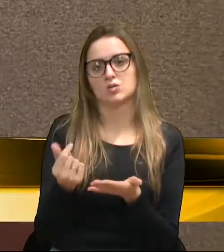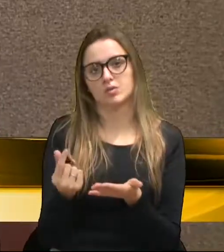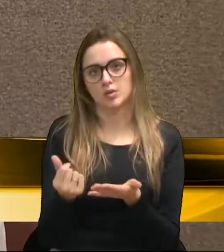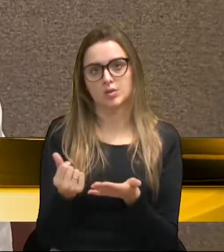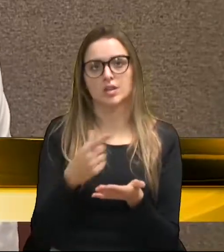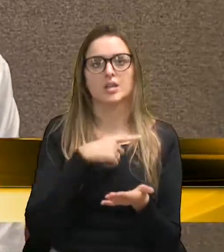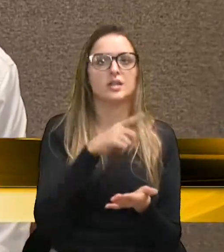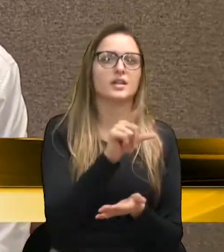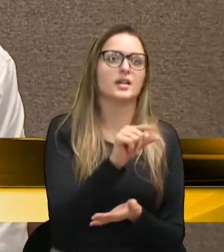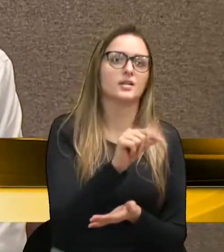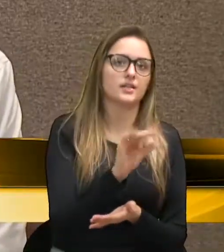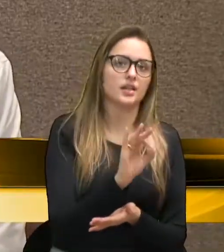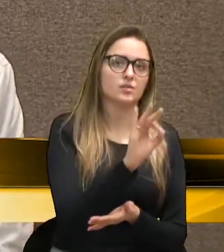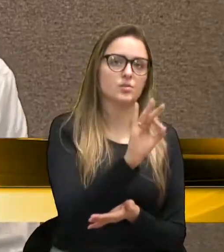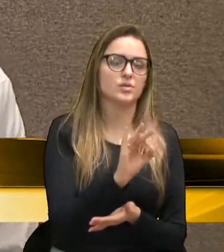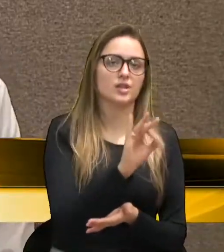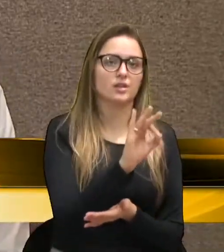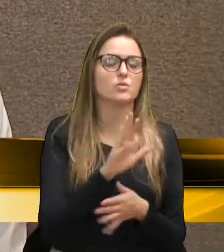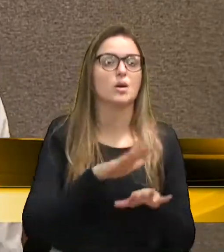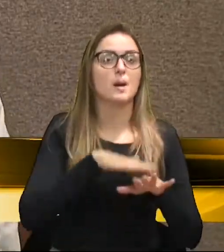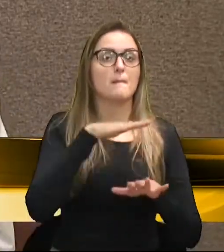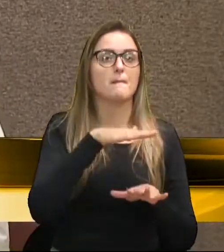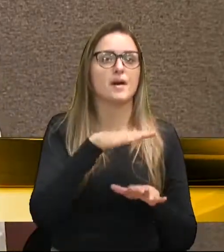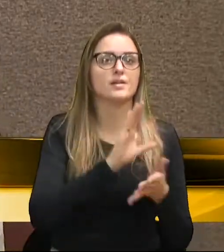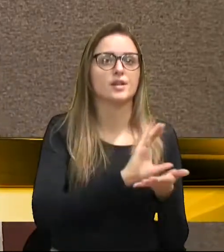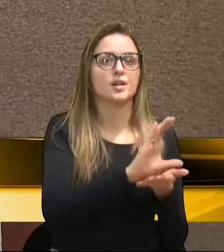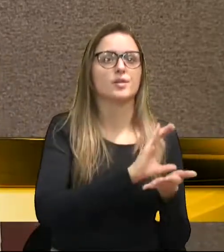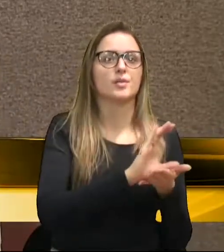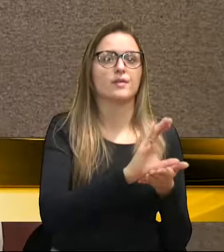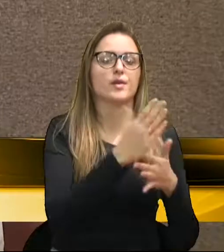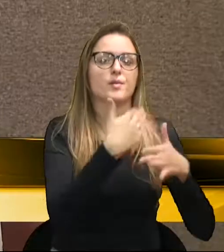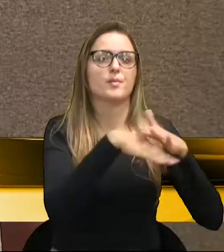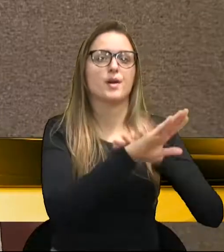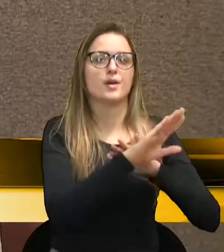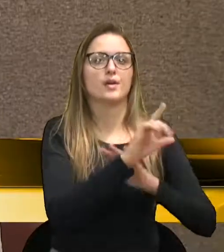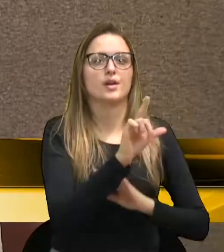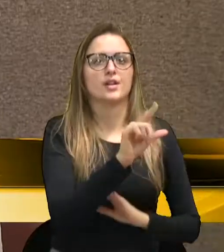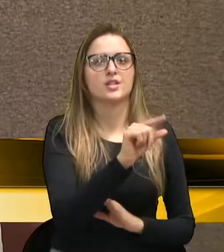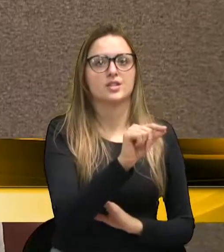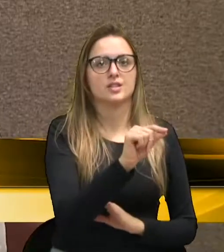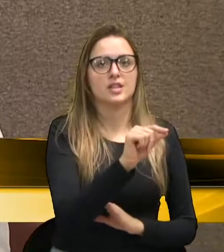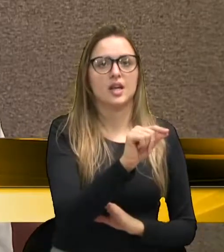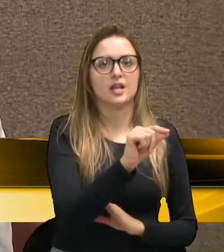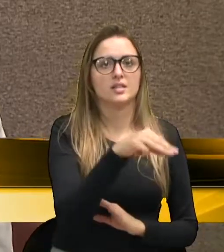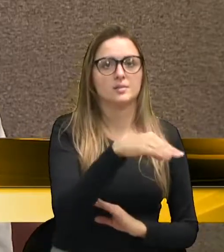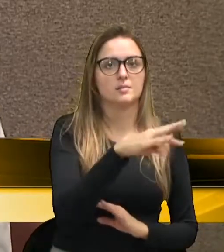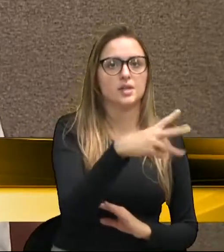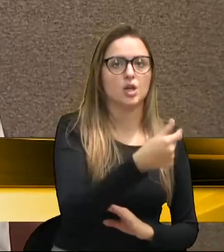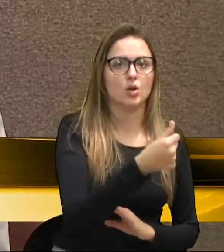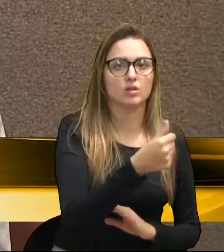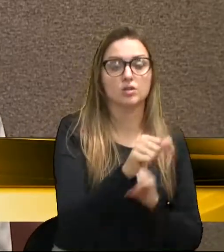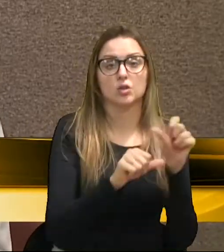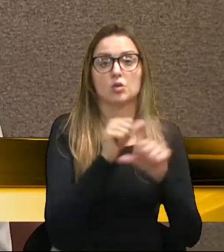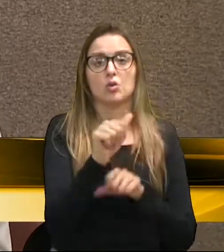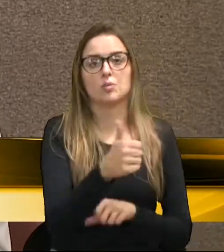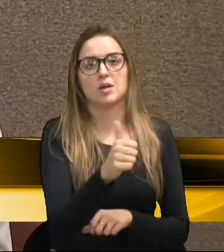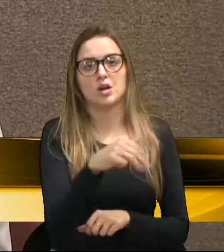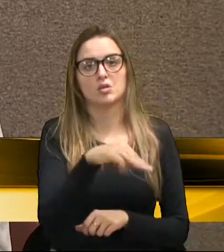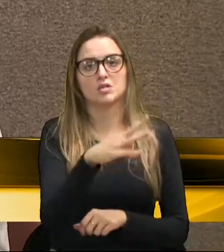dado 10% de aumento para a verba de gabinete de 10 para 11 milhões. Se não fosse